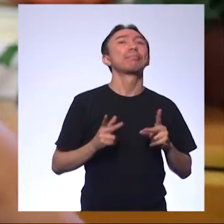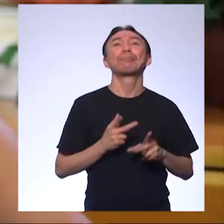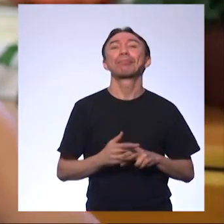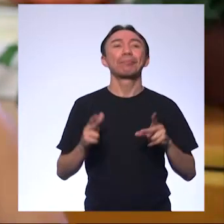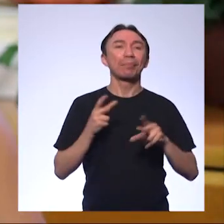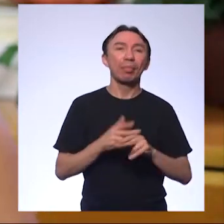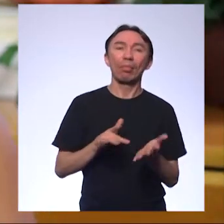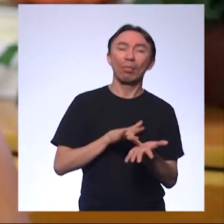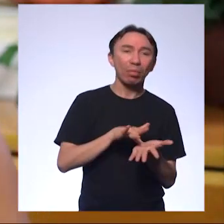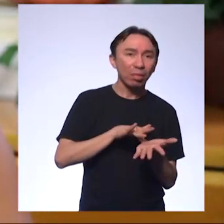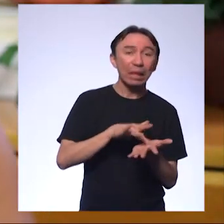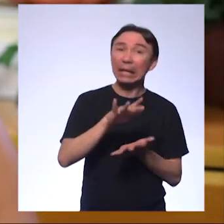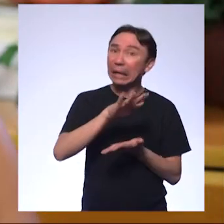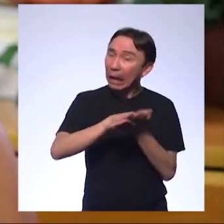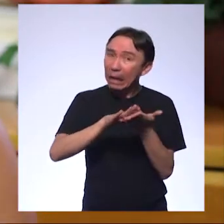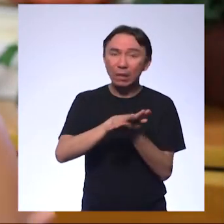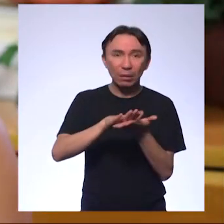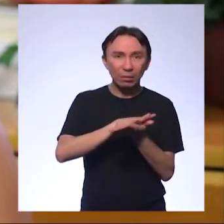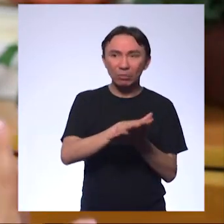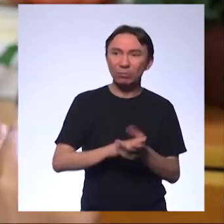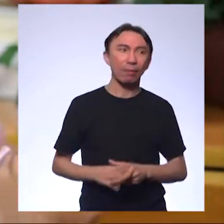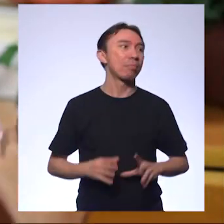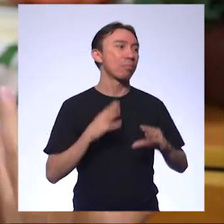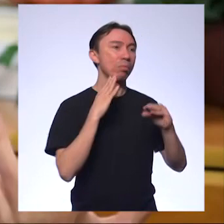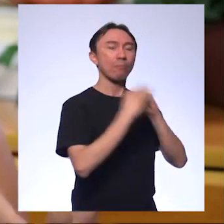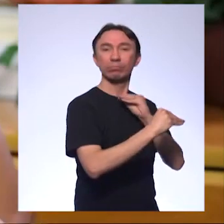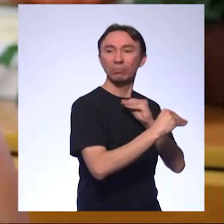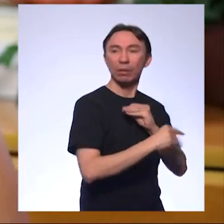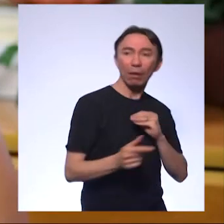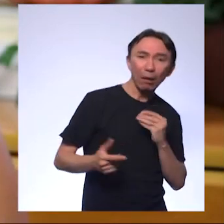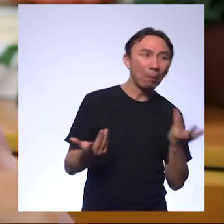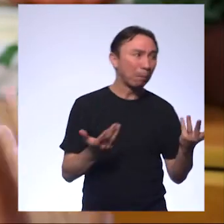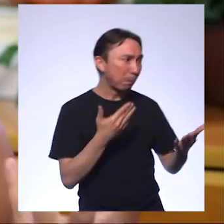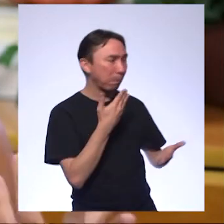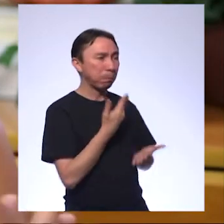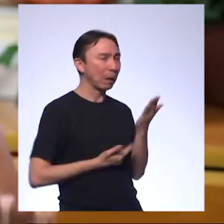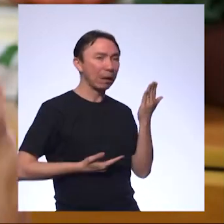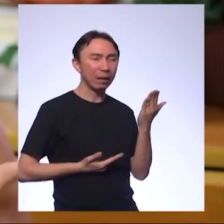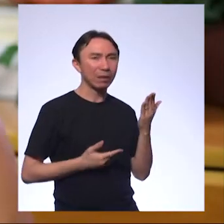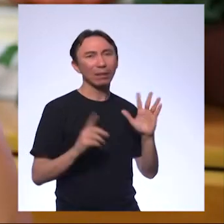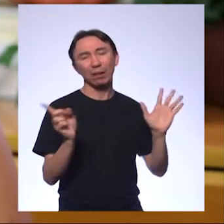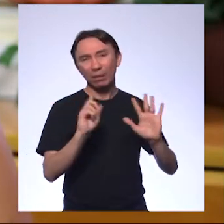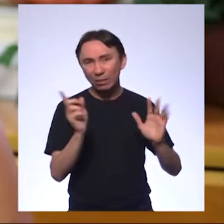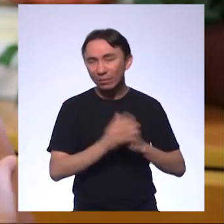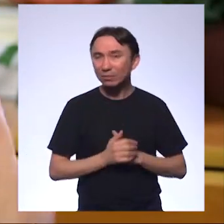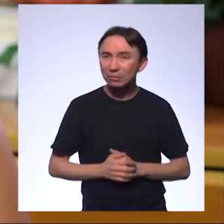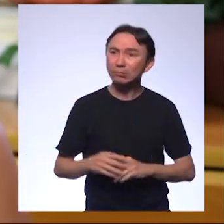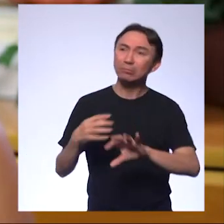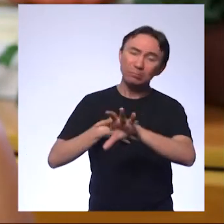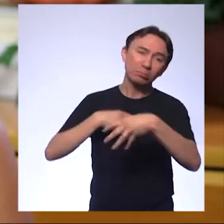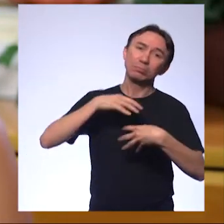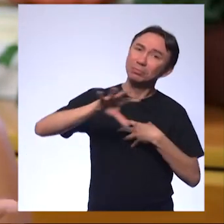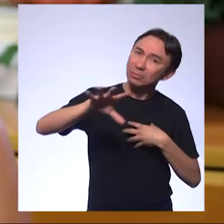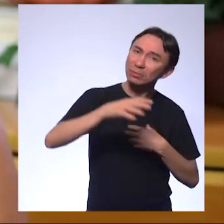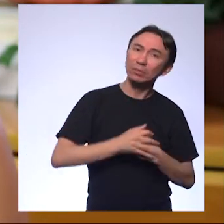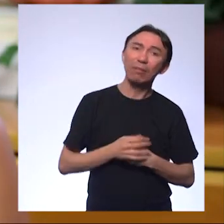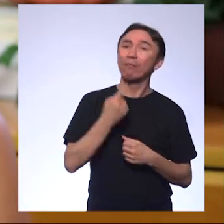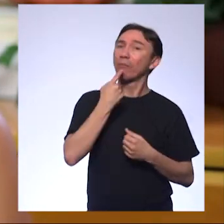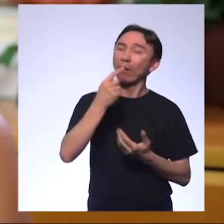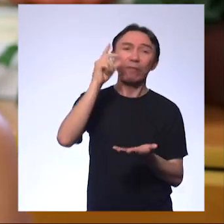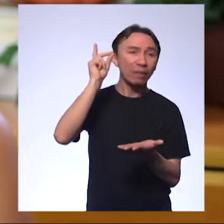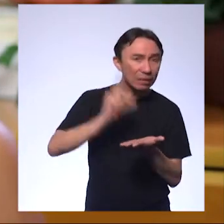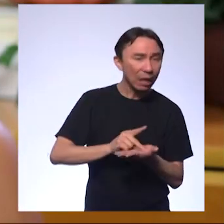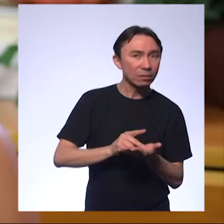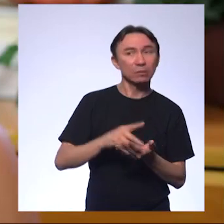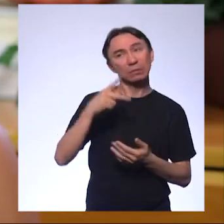sem dar nenhuma satisfação, sabe? Se coloque no lugar dos outros, seja honesto, não seja negligente com o sentimento